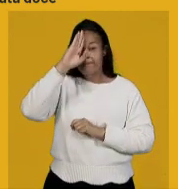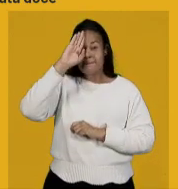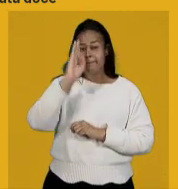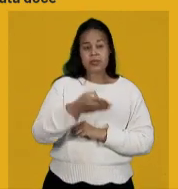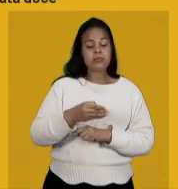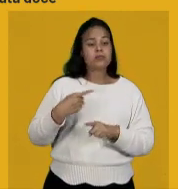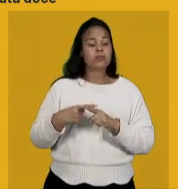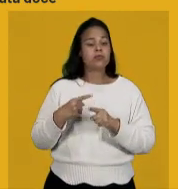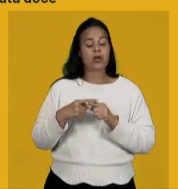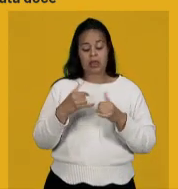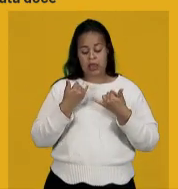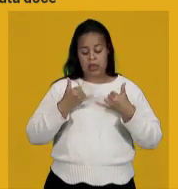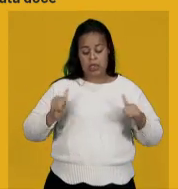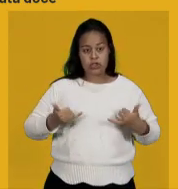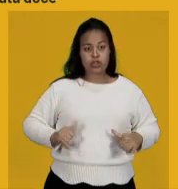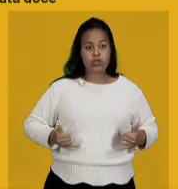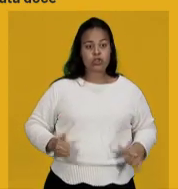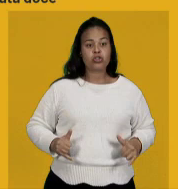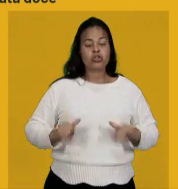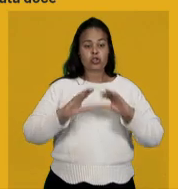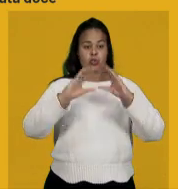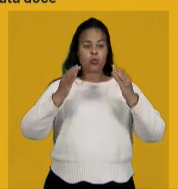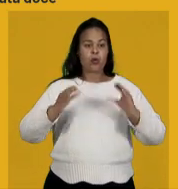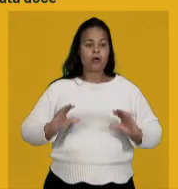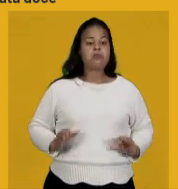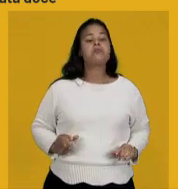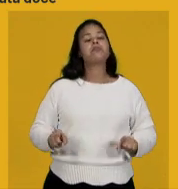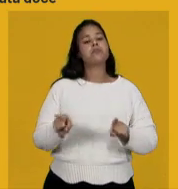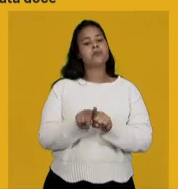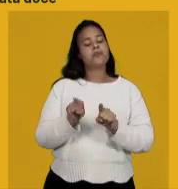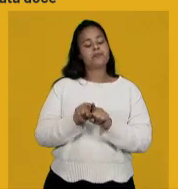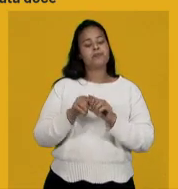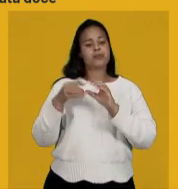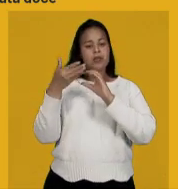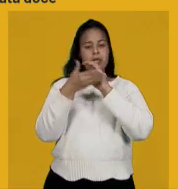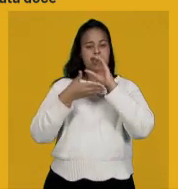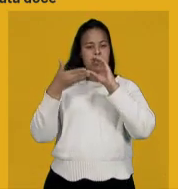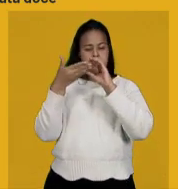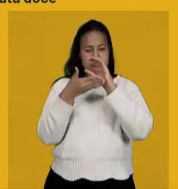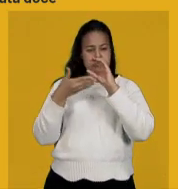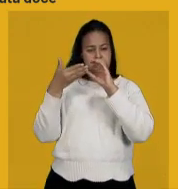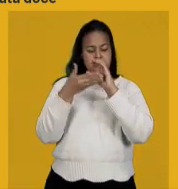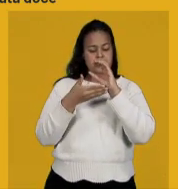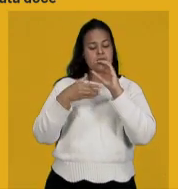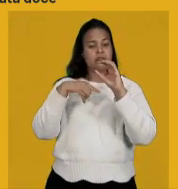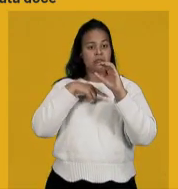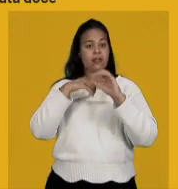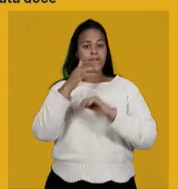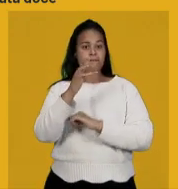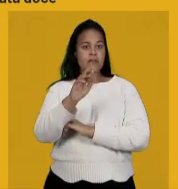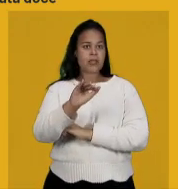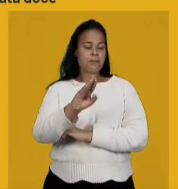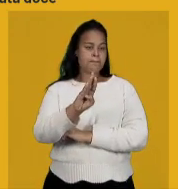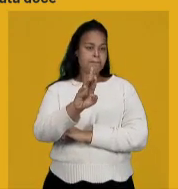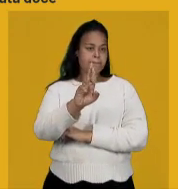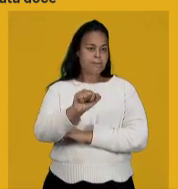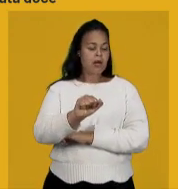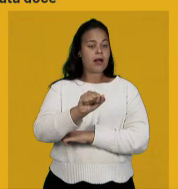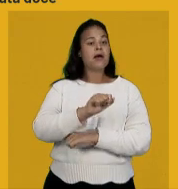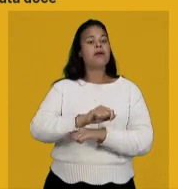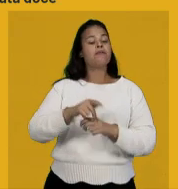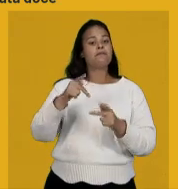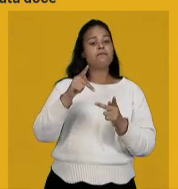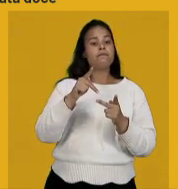principais fontes de energia do organismo. Com os carboidratos complexos, ricos em fibras, vitaminas do complexo B e